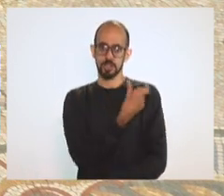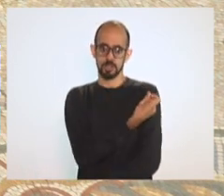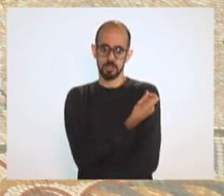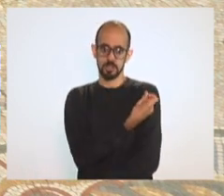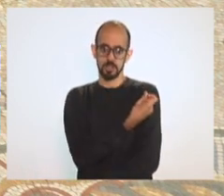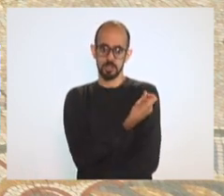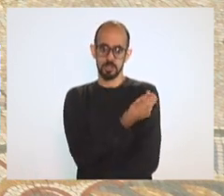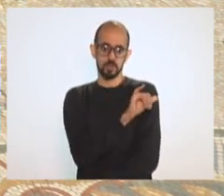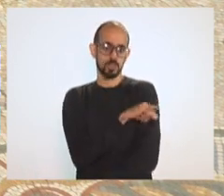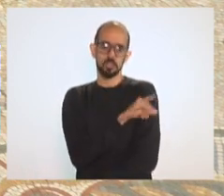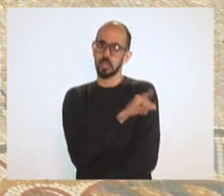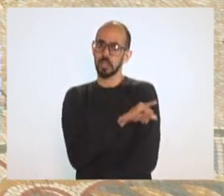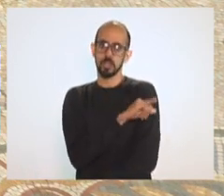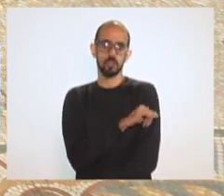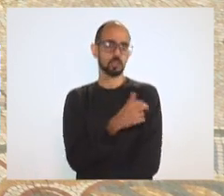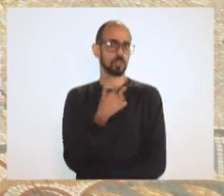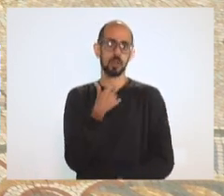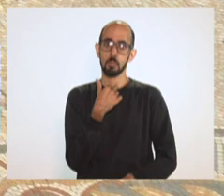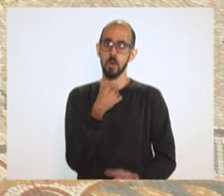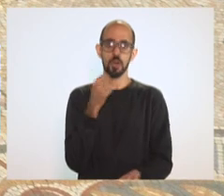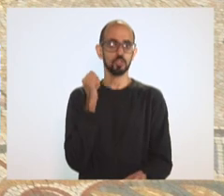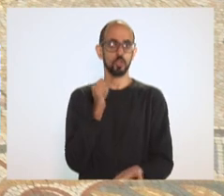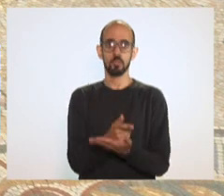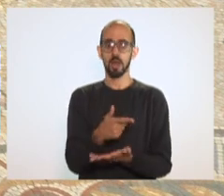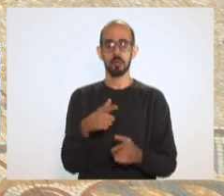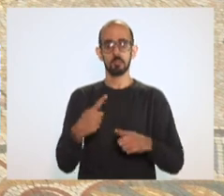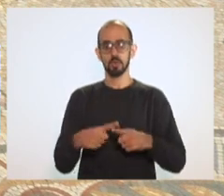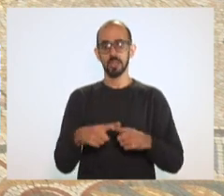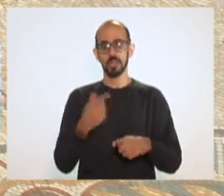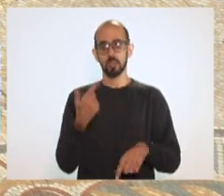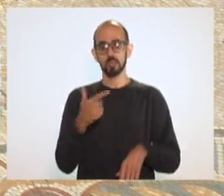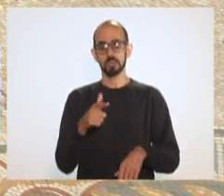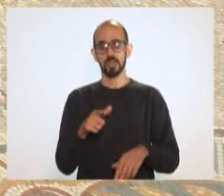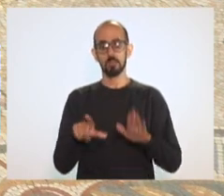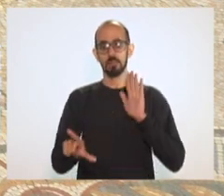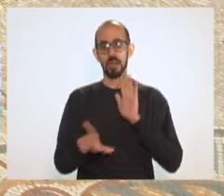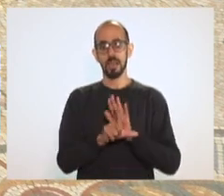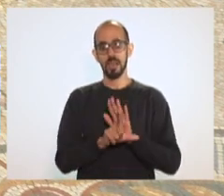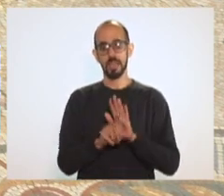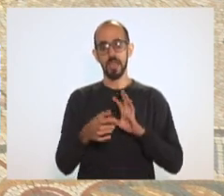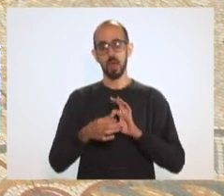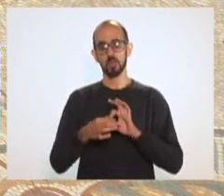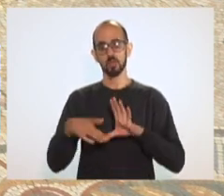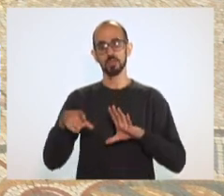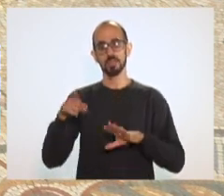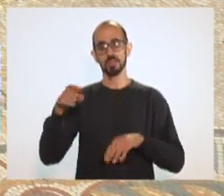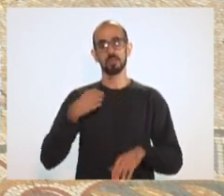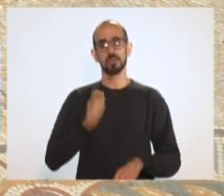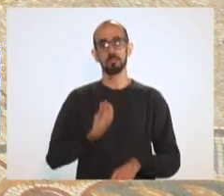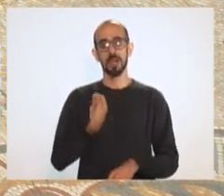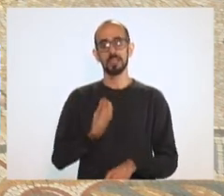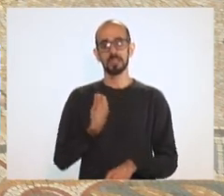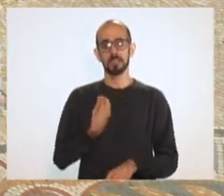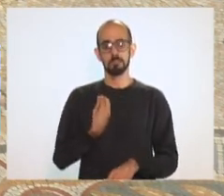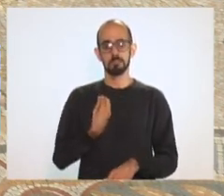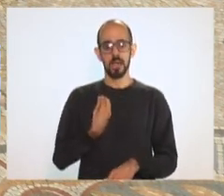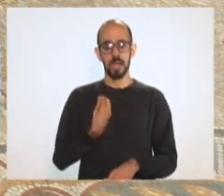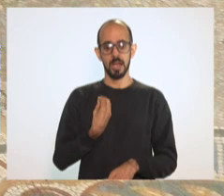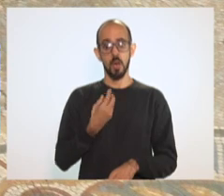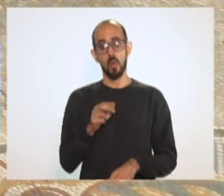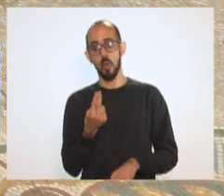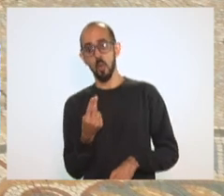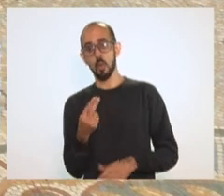comprar, porque não tem uma lei específica autorizando ele a participar de um consórcio. Ou ele compra sozinho,